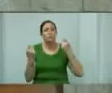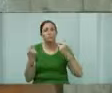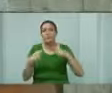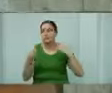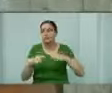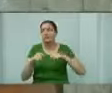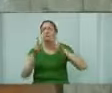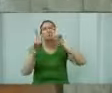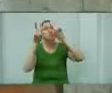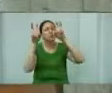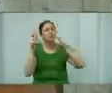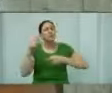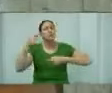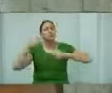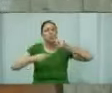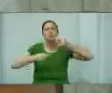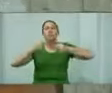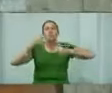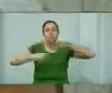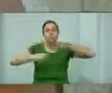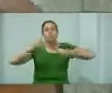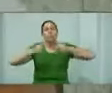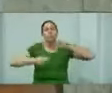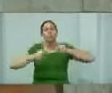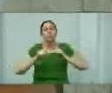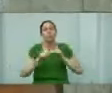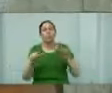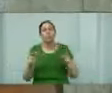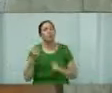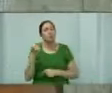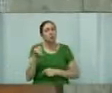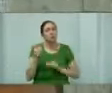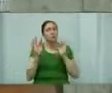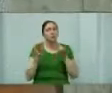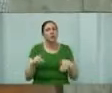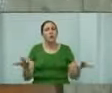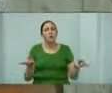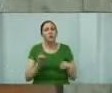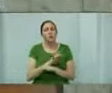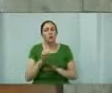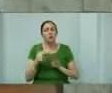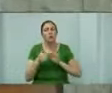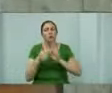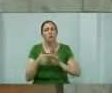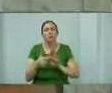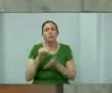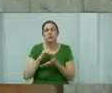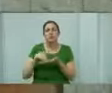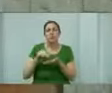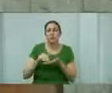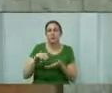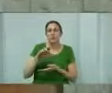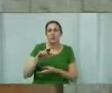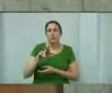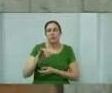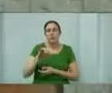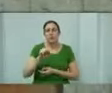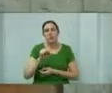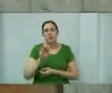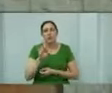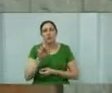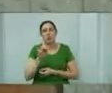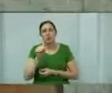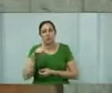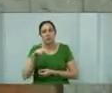esse tema vai ser, claro, discutido, mas já está na parte final da apresentação. O secretário Cristiano e o time vão vir aqui apresentar para a